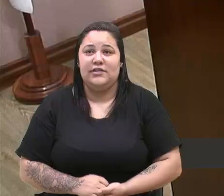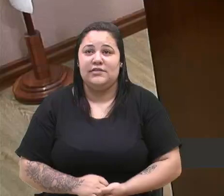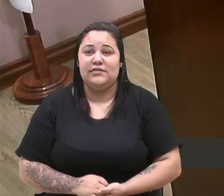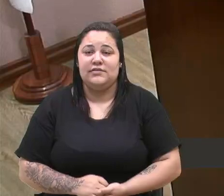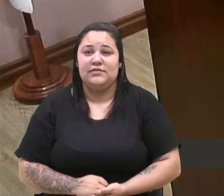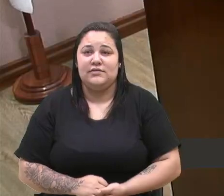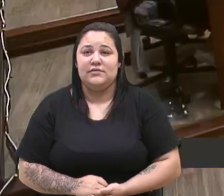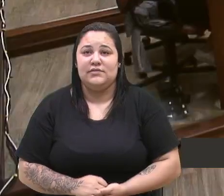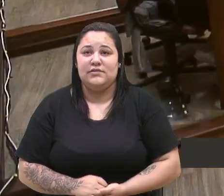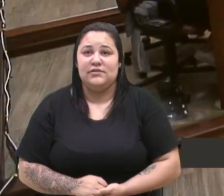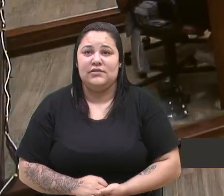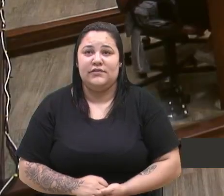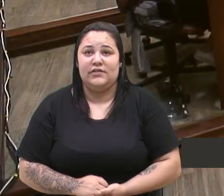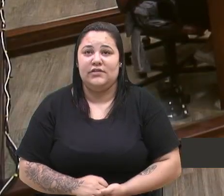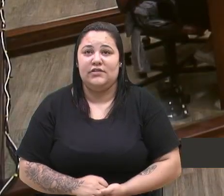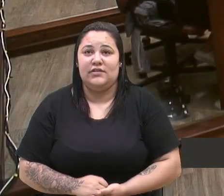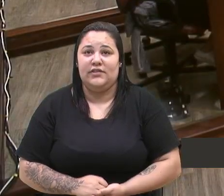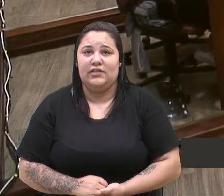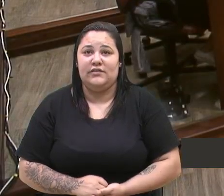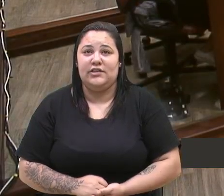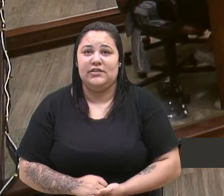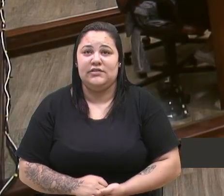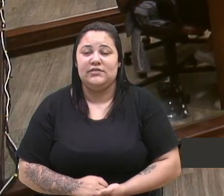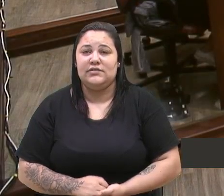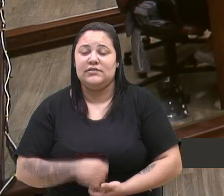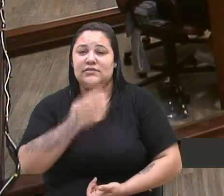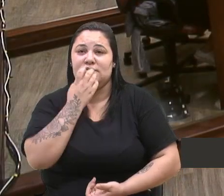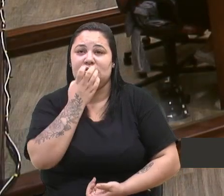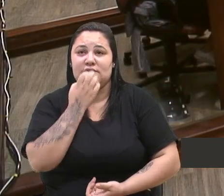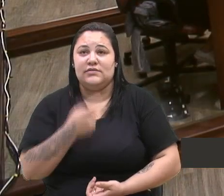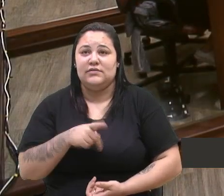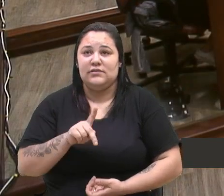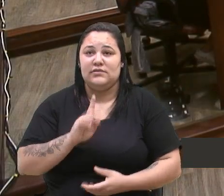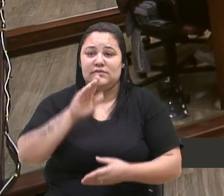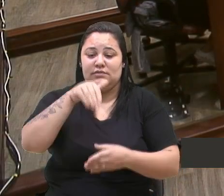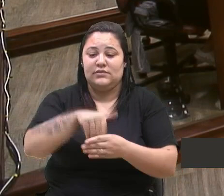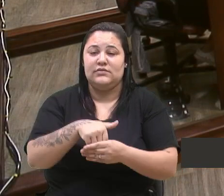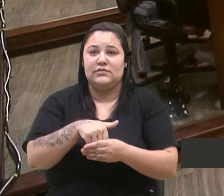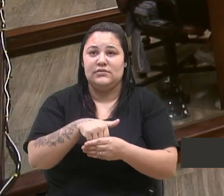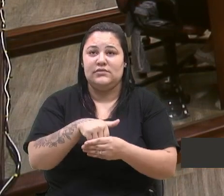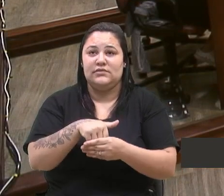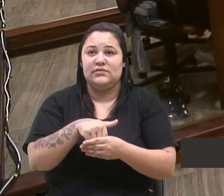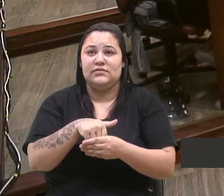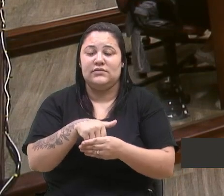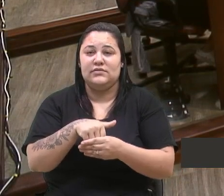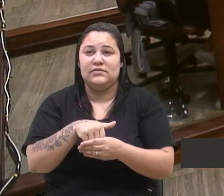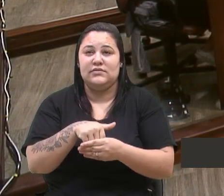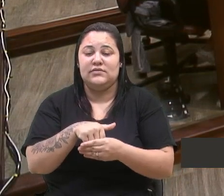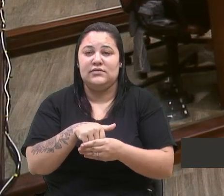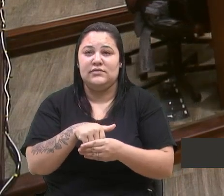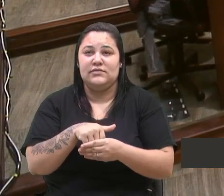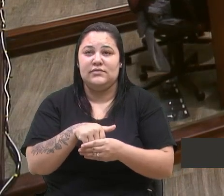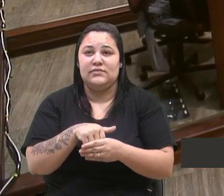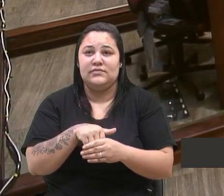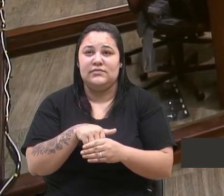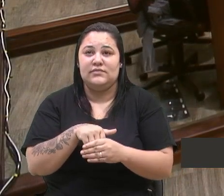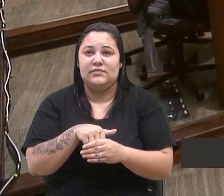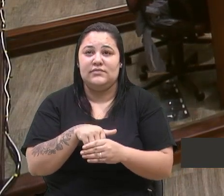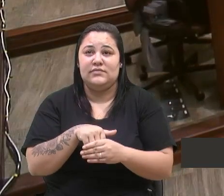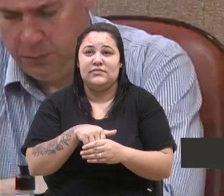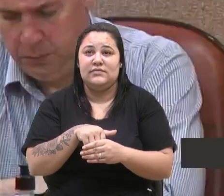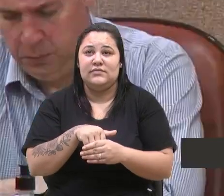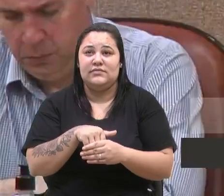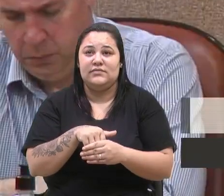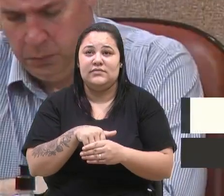Declarar voto. Senhor presidente, colegas vereadores, votarei sim também. Estive falando